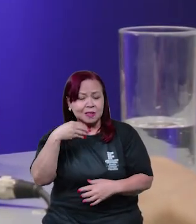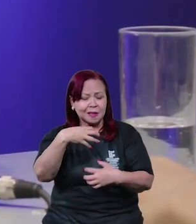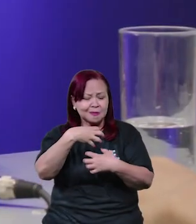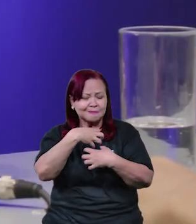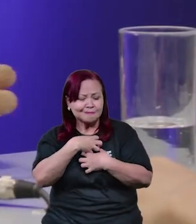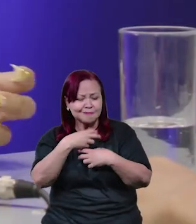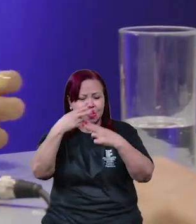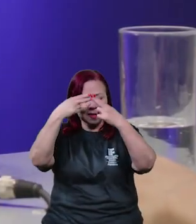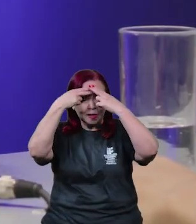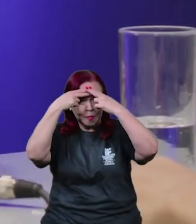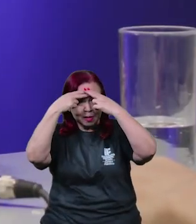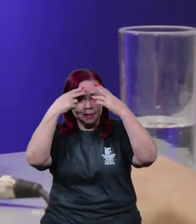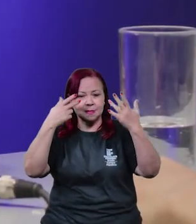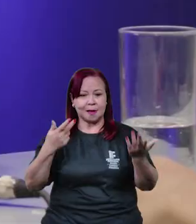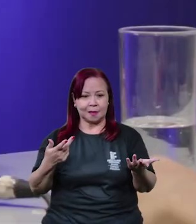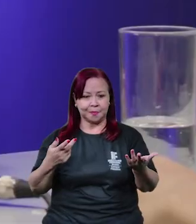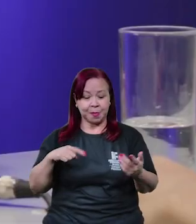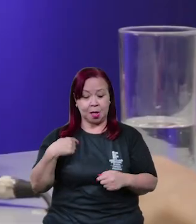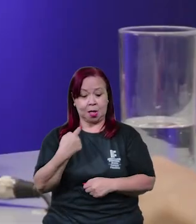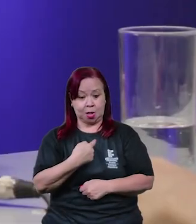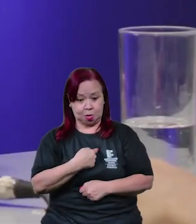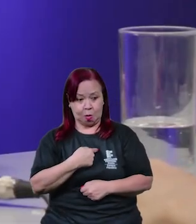gente vem trabalhar todo esse lado.